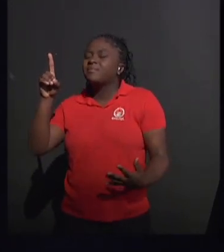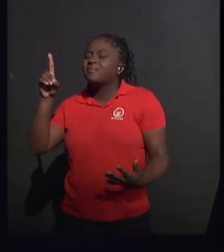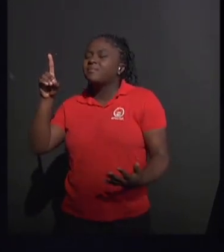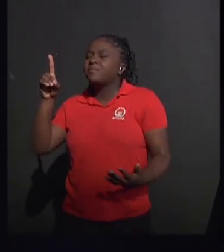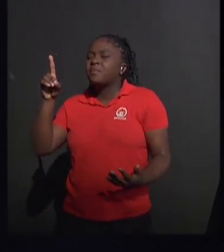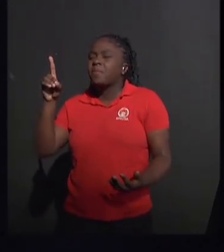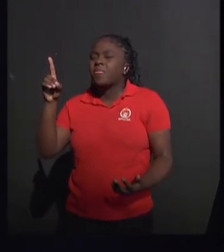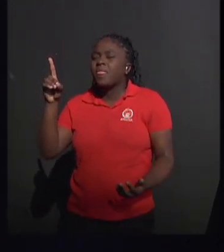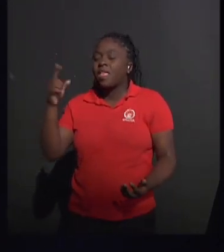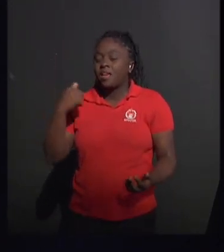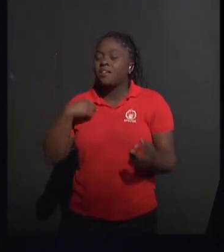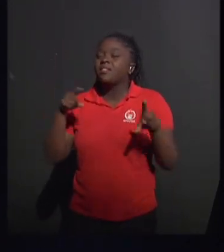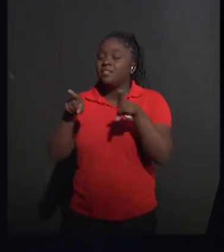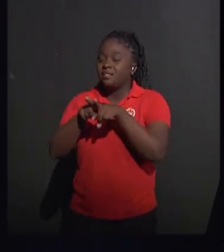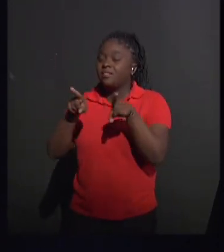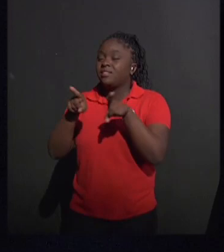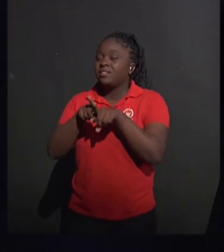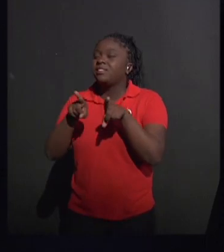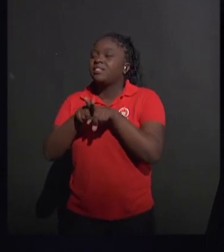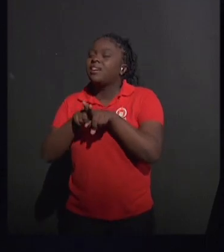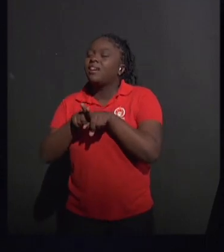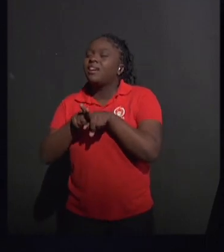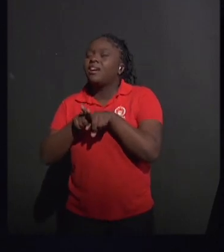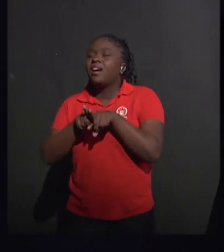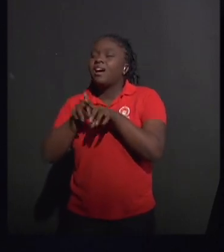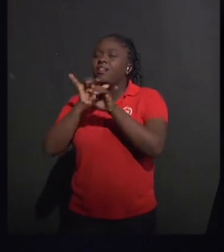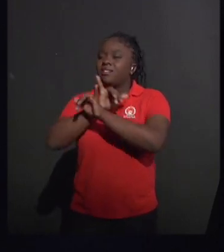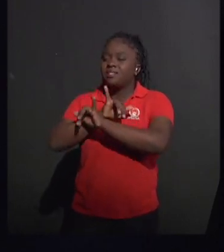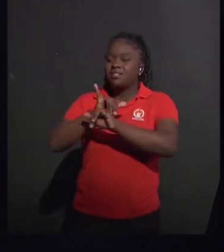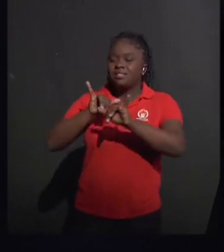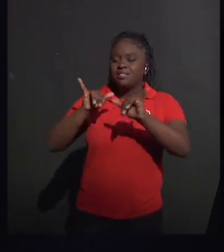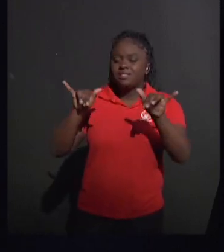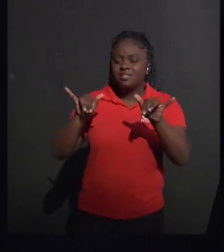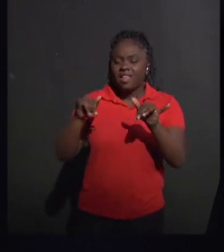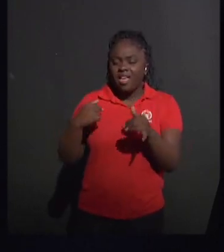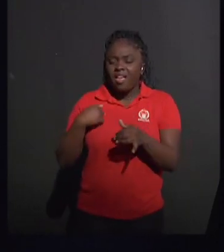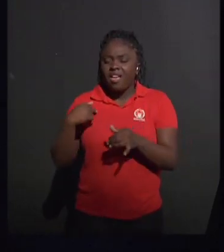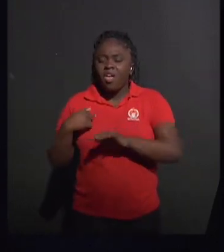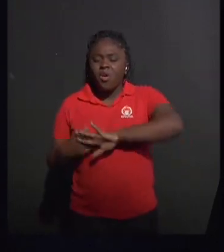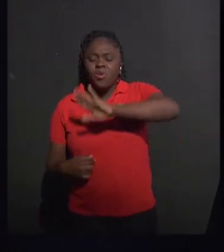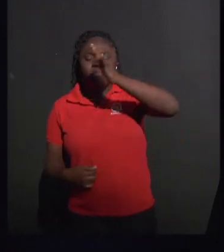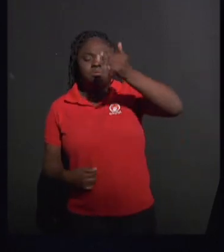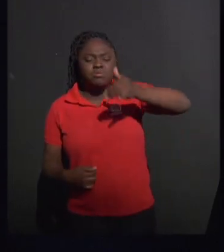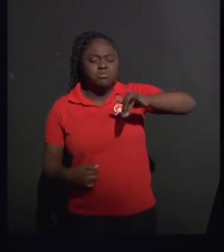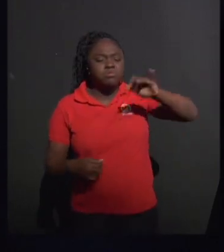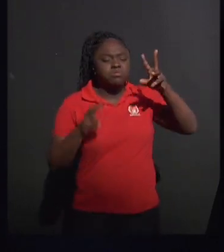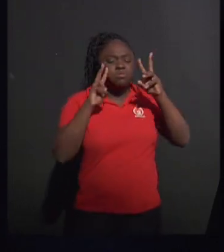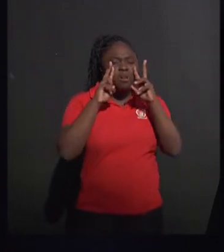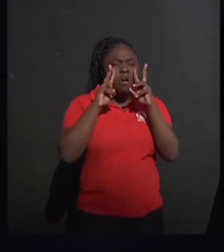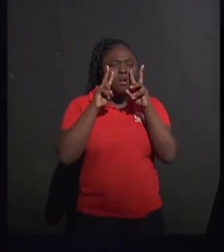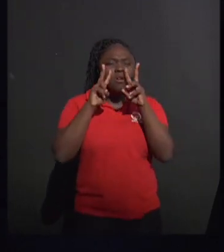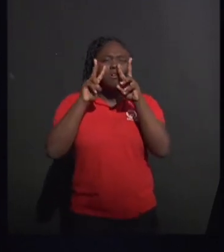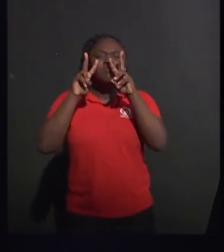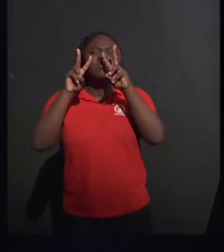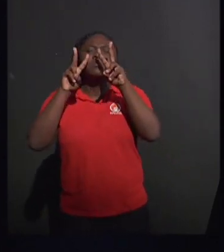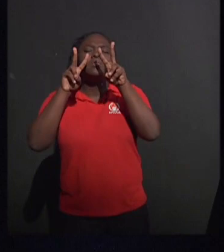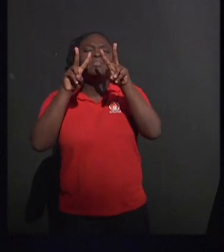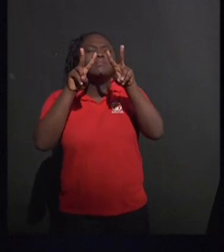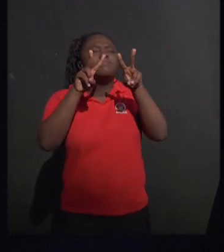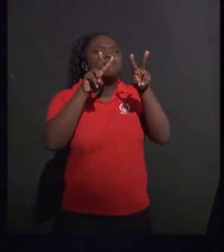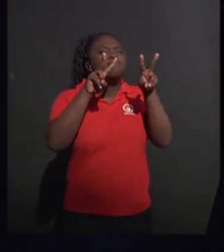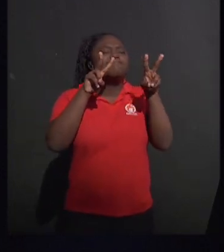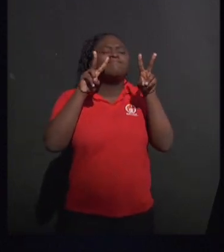eu também posso dizer, elevo os meus olhos para os montes, de onde me virá